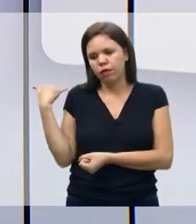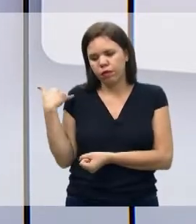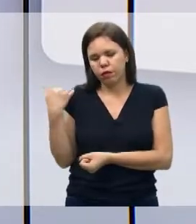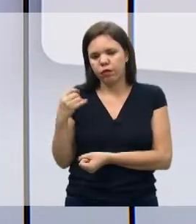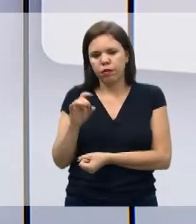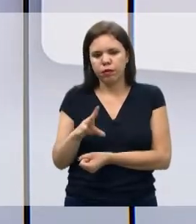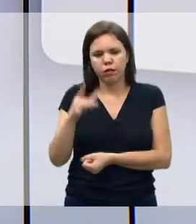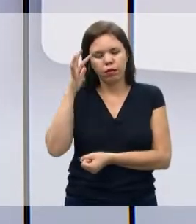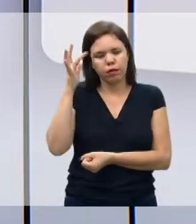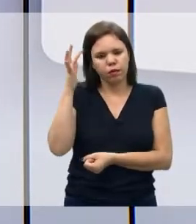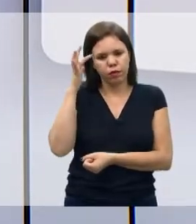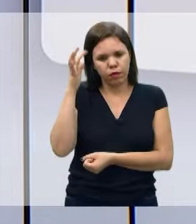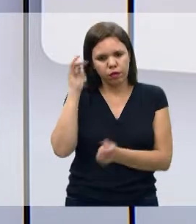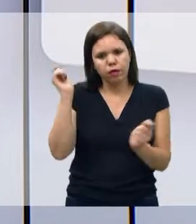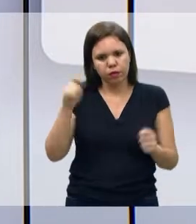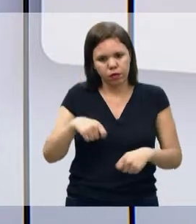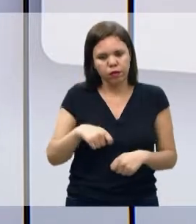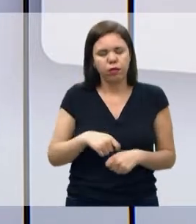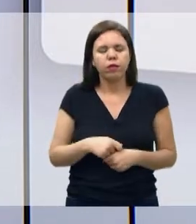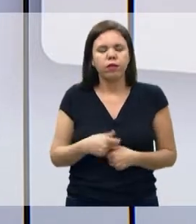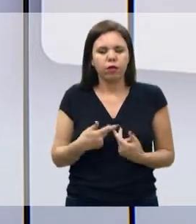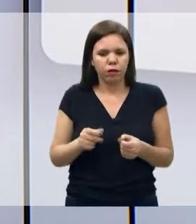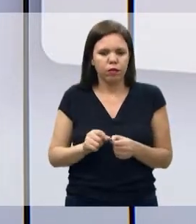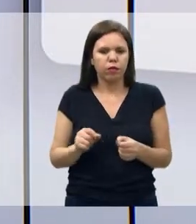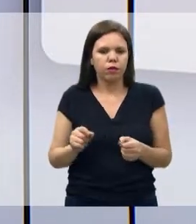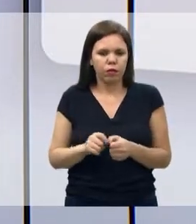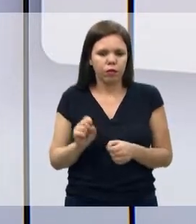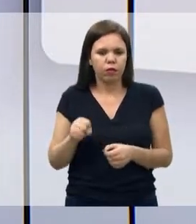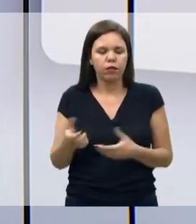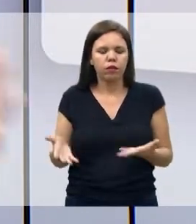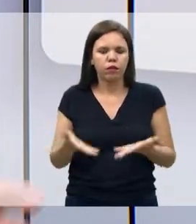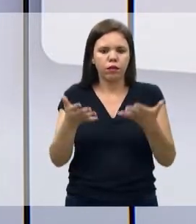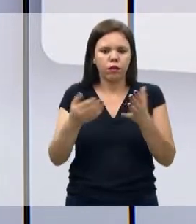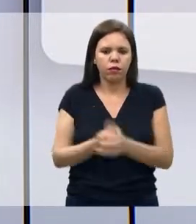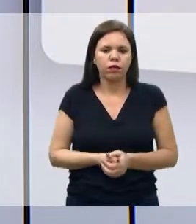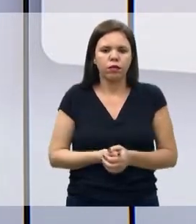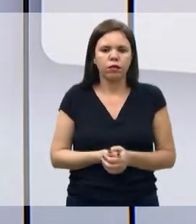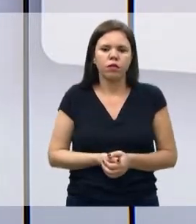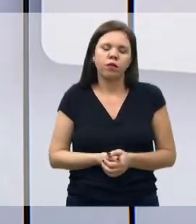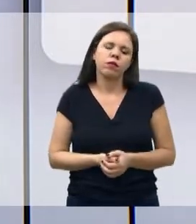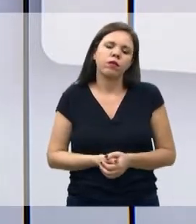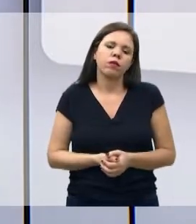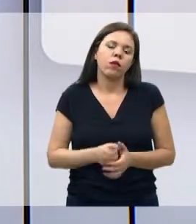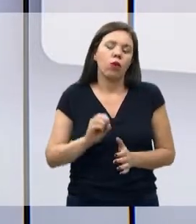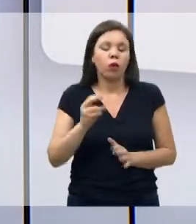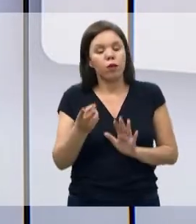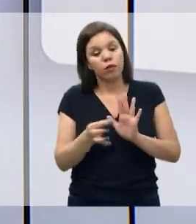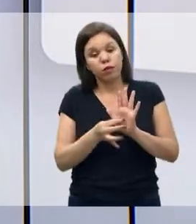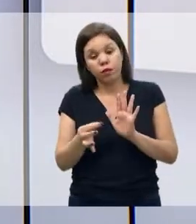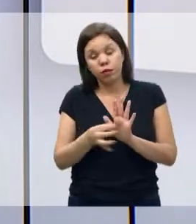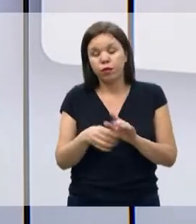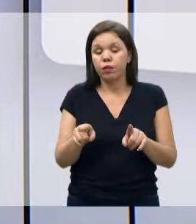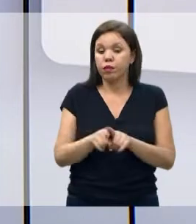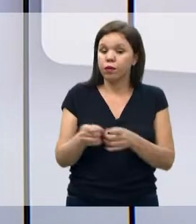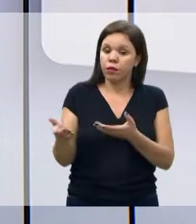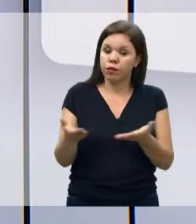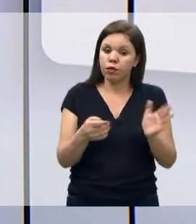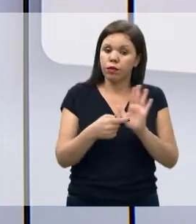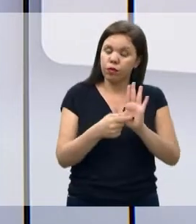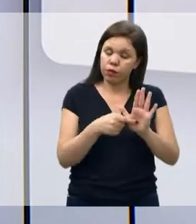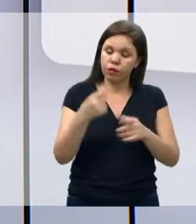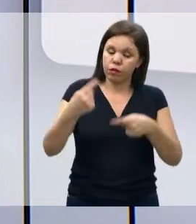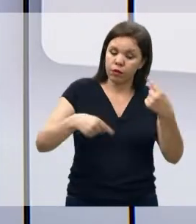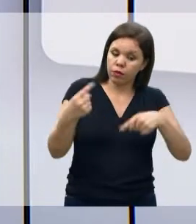Eu imagino que nós temos aí que, de alguma forma, estar colaborando, ou sugerindo, ou mesmo trazendo